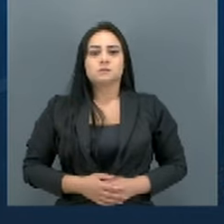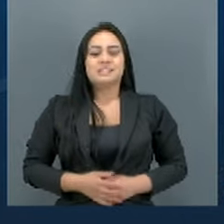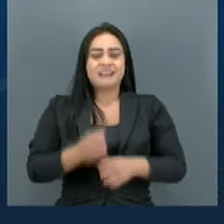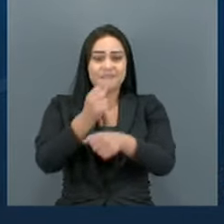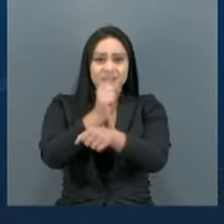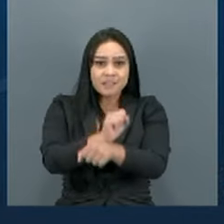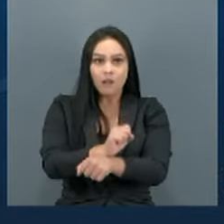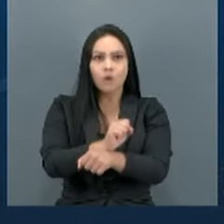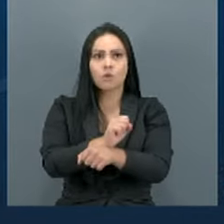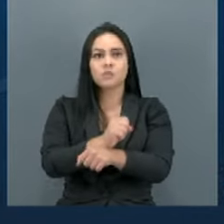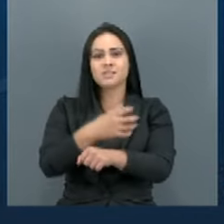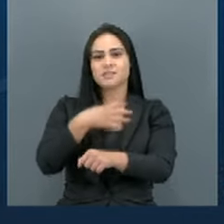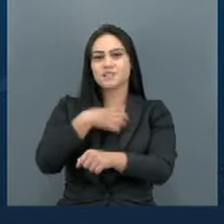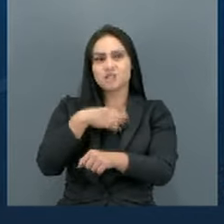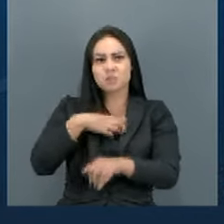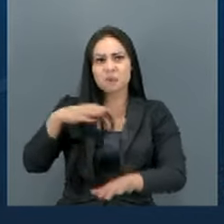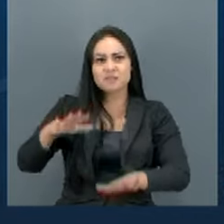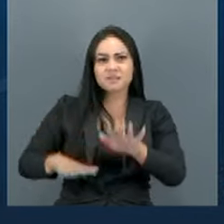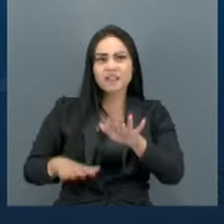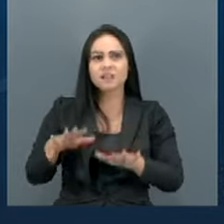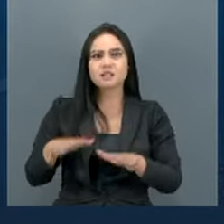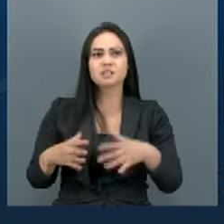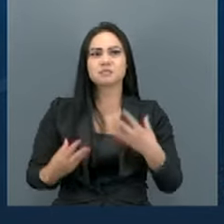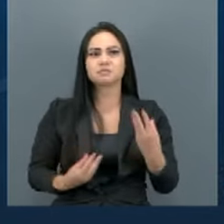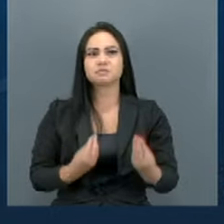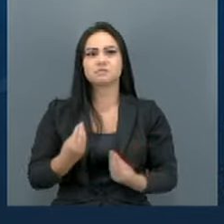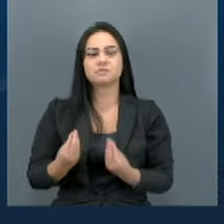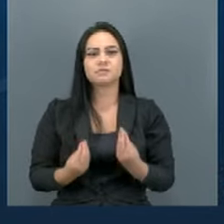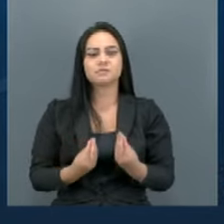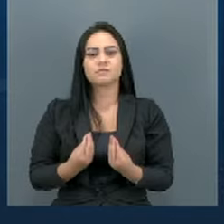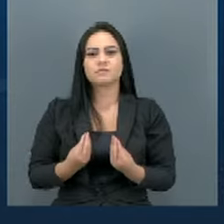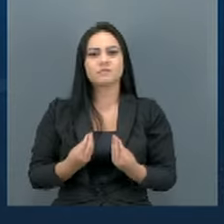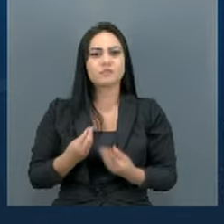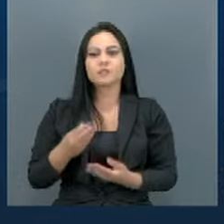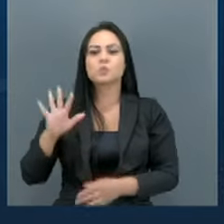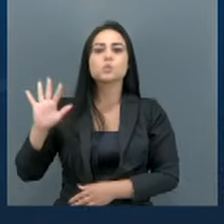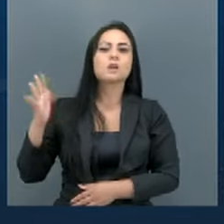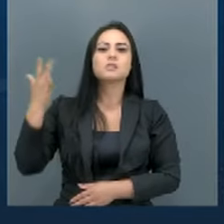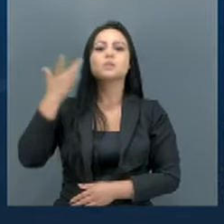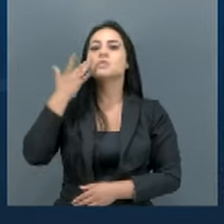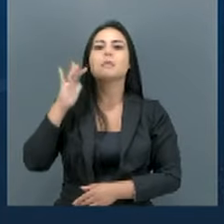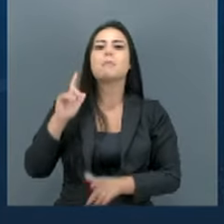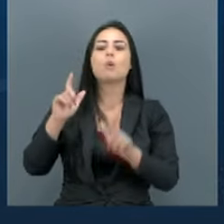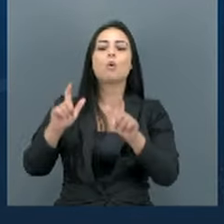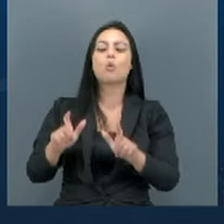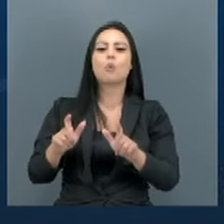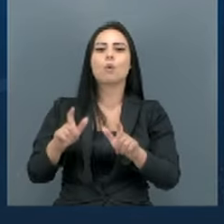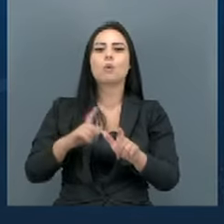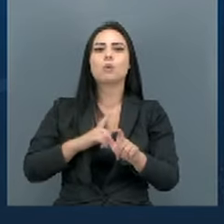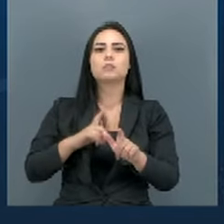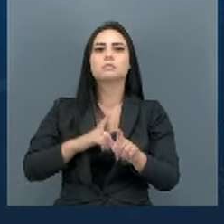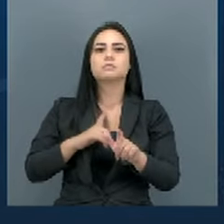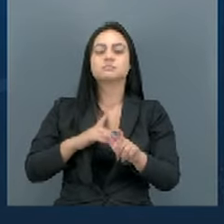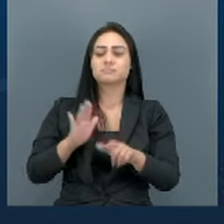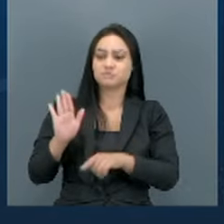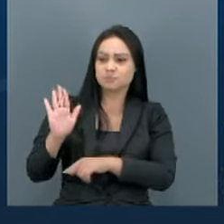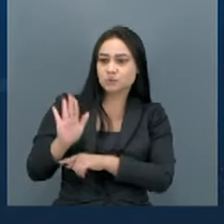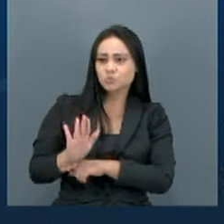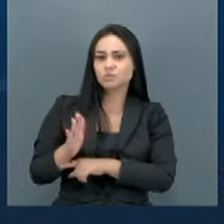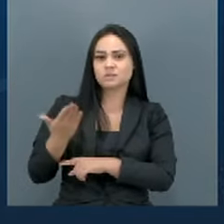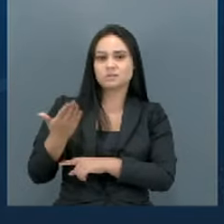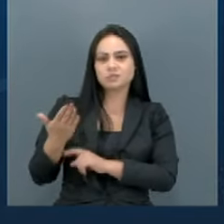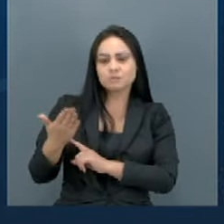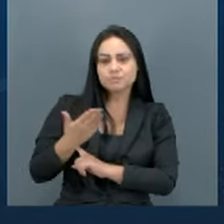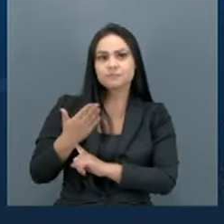nos sentimos muitas vezes em uma situação sem saber por onde, a quem recorrer, quando nós